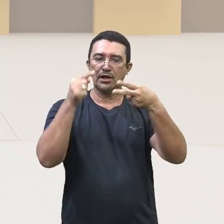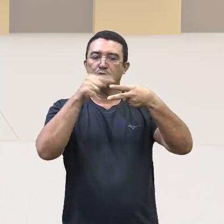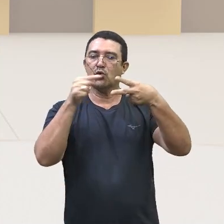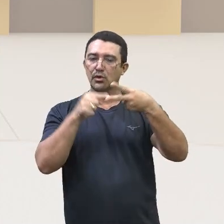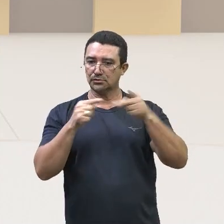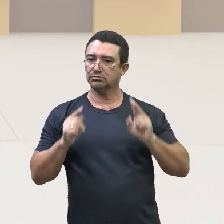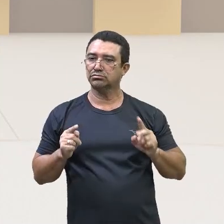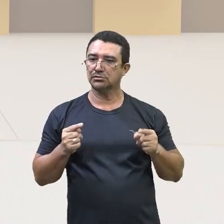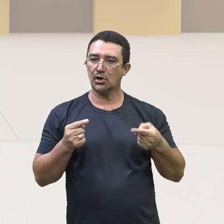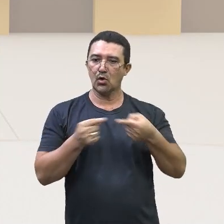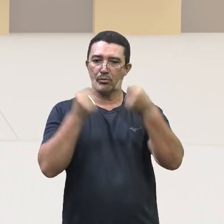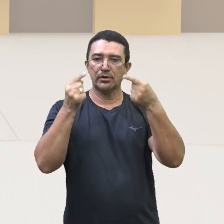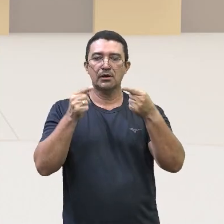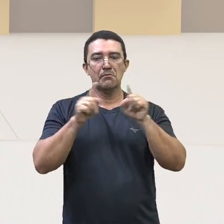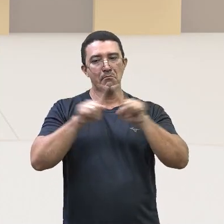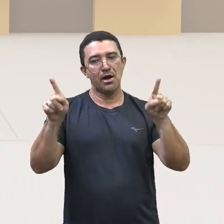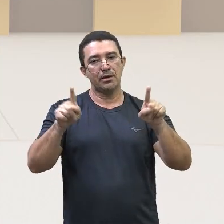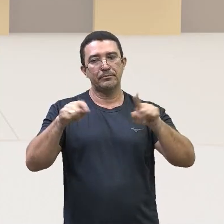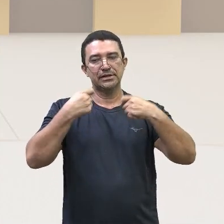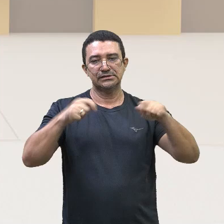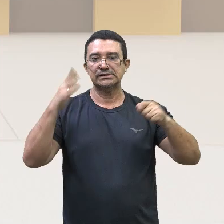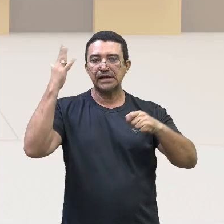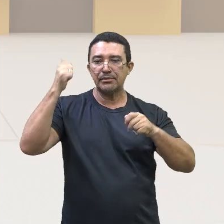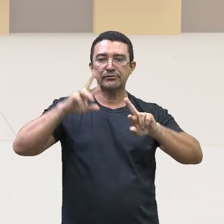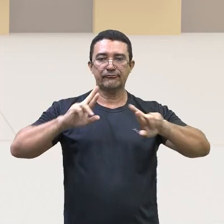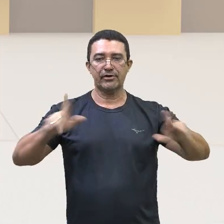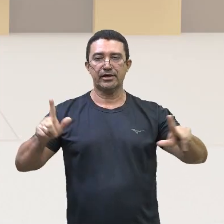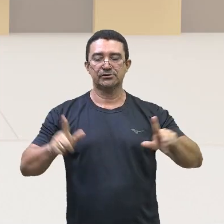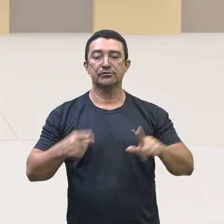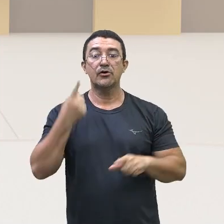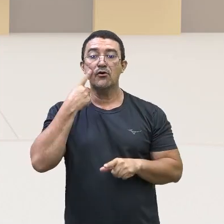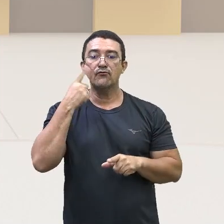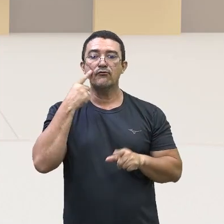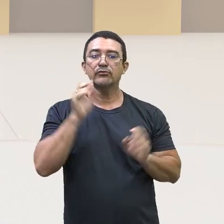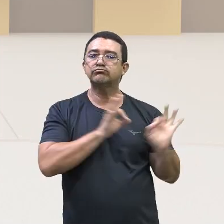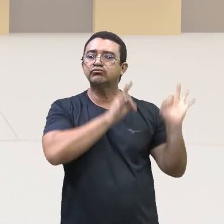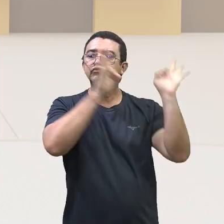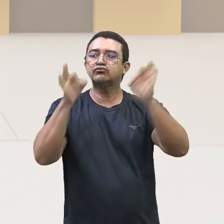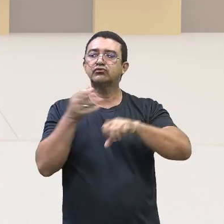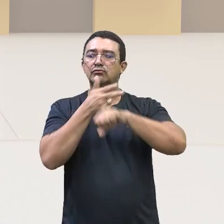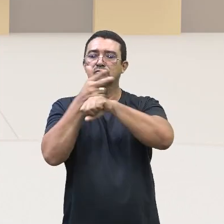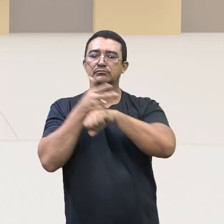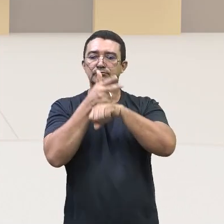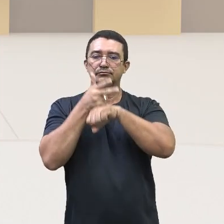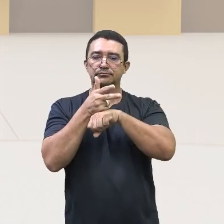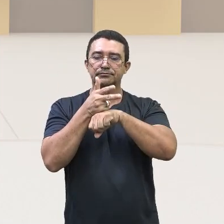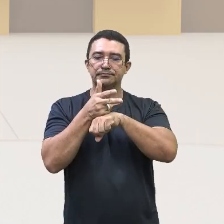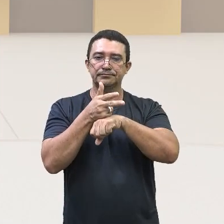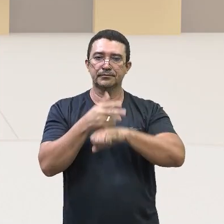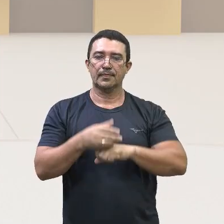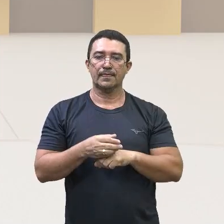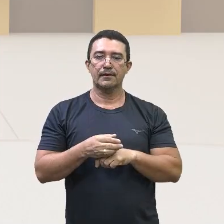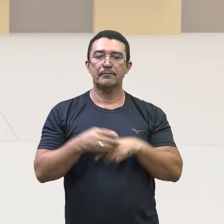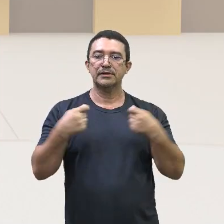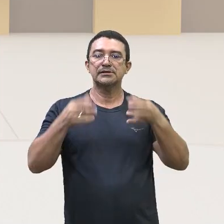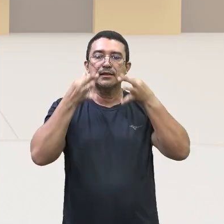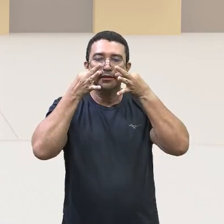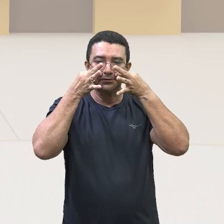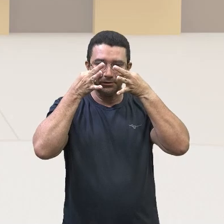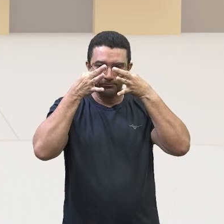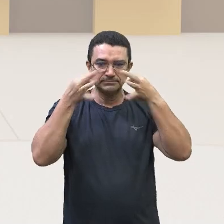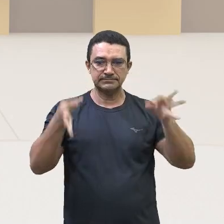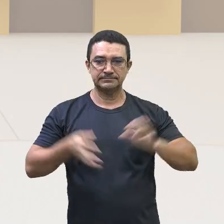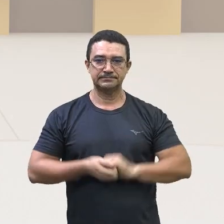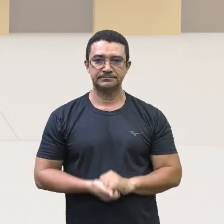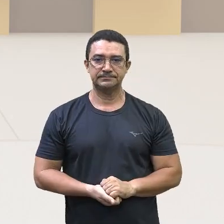saber diferenciar, né? Agora vamos verificar uma propaganda de audiovisual, certo? Bem Prestem chamativo. atenção aí.